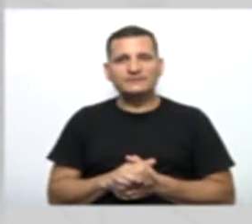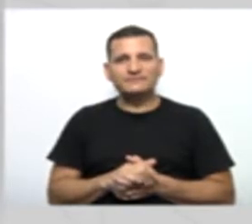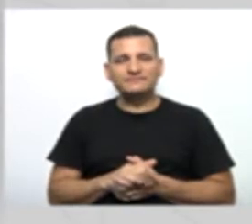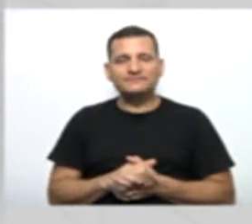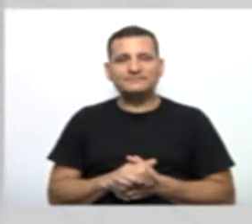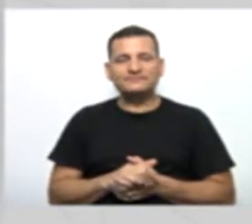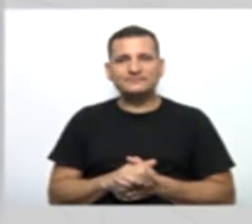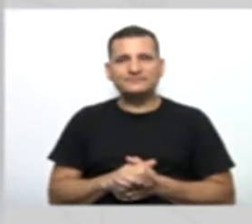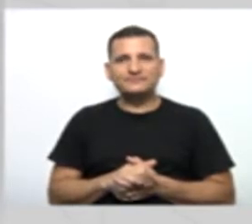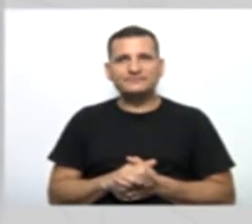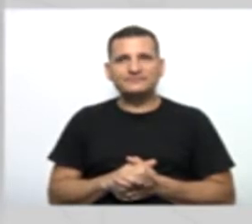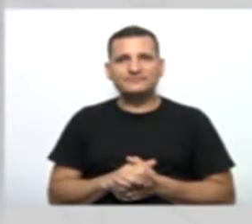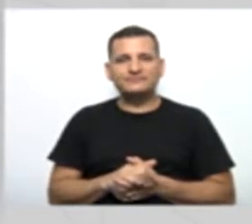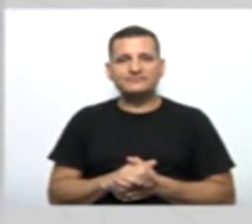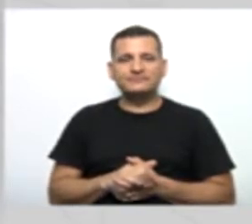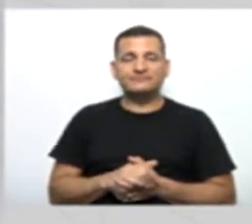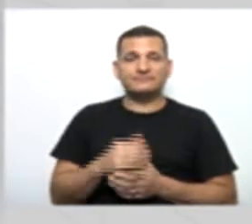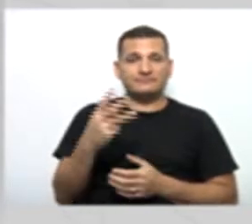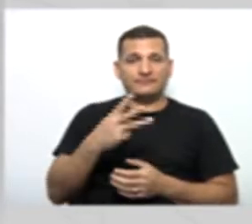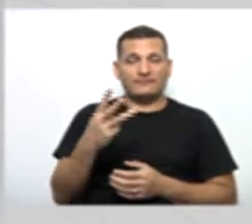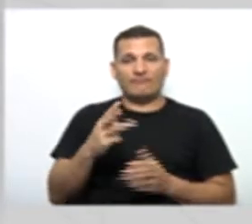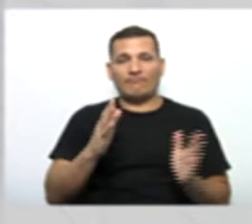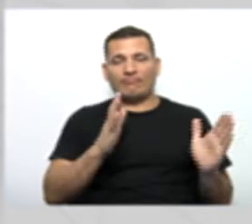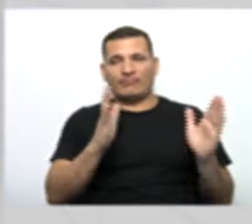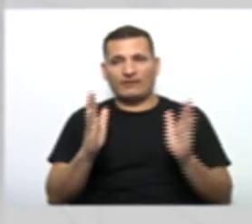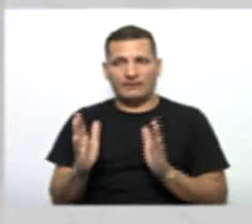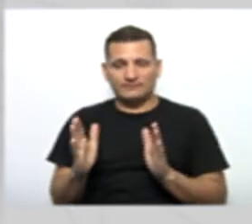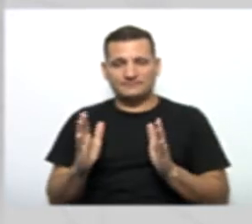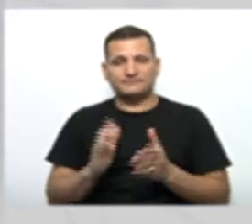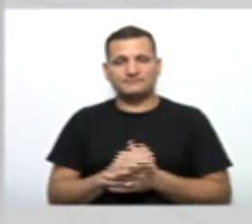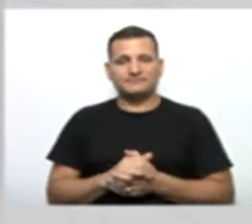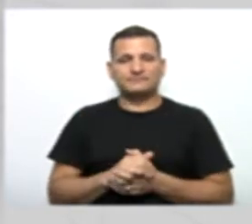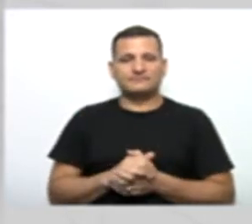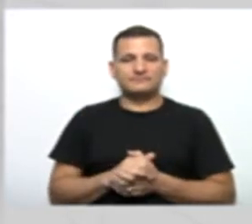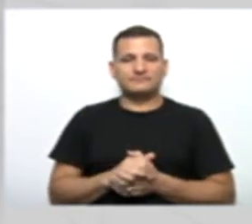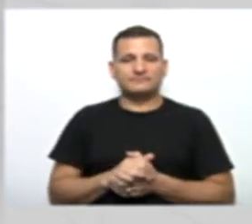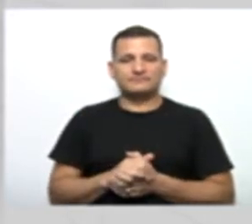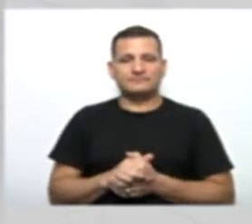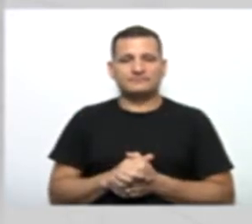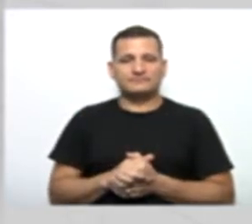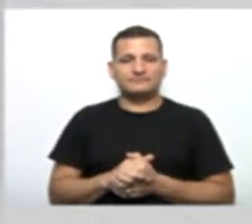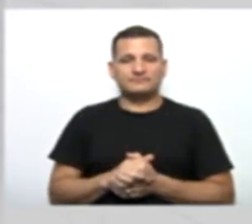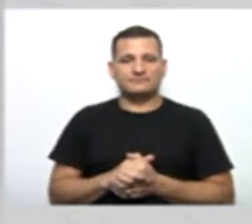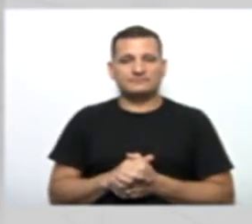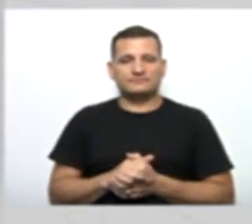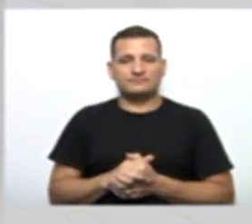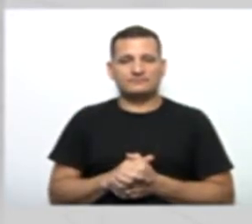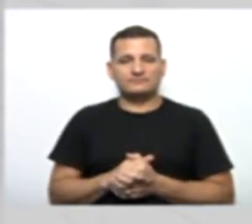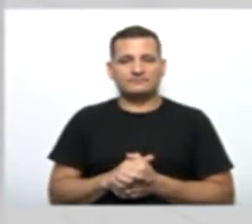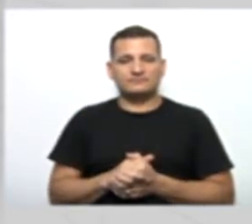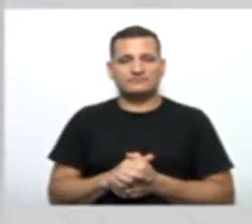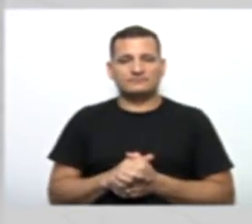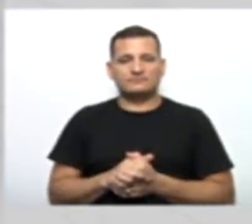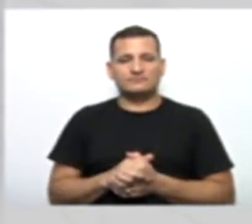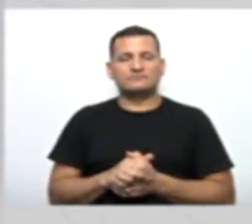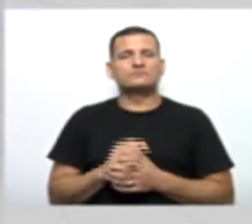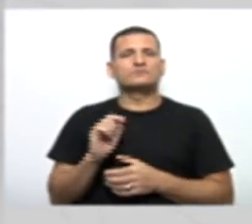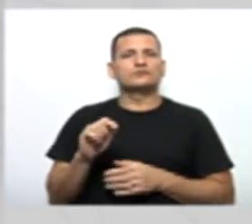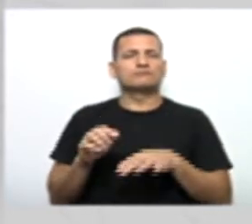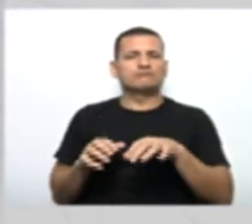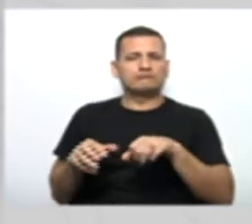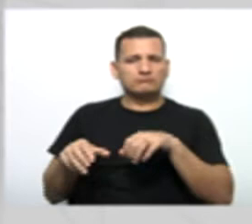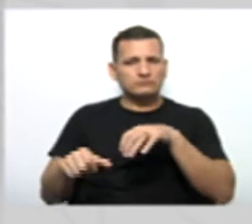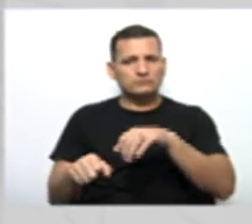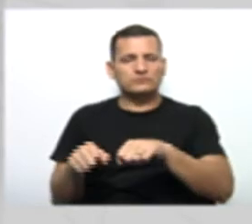Nós temos também o terceiro estágio, é o estágio da agressão e conquista, do